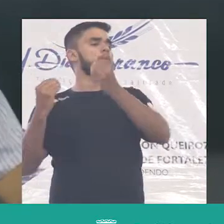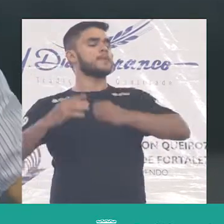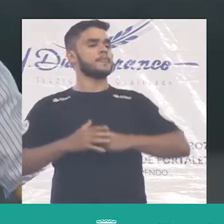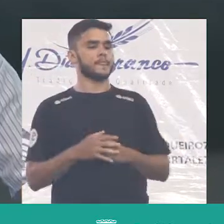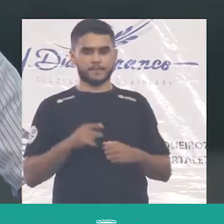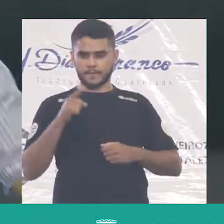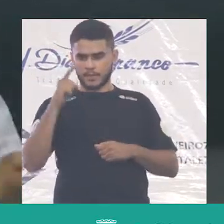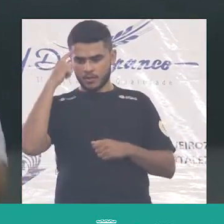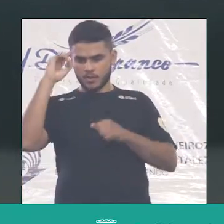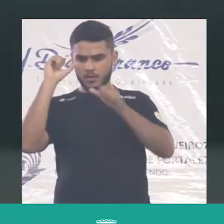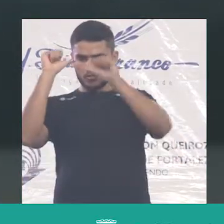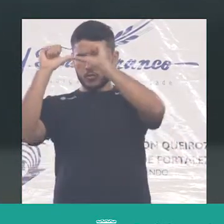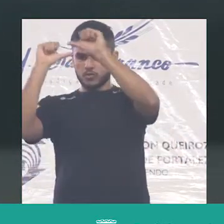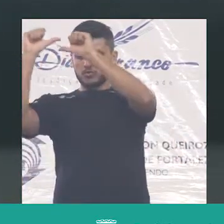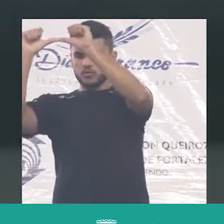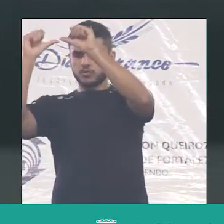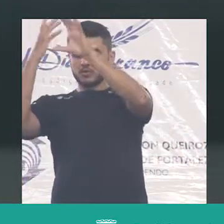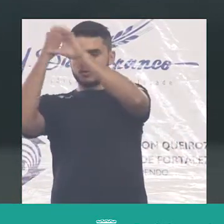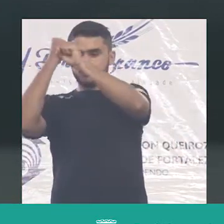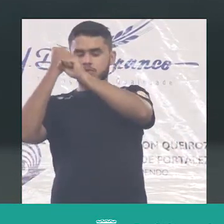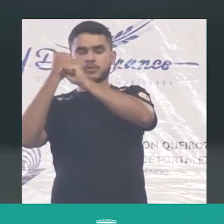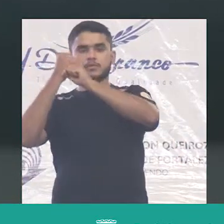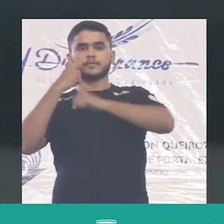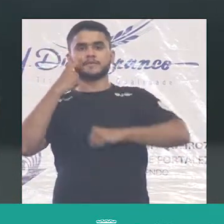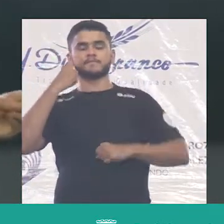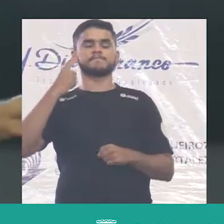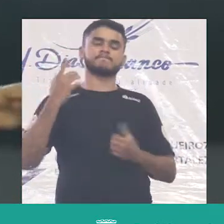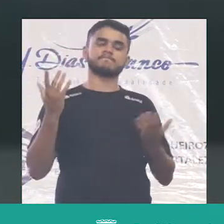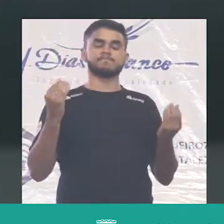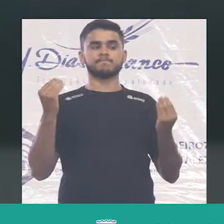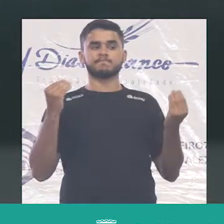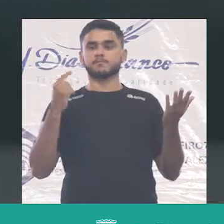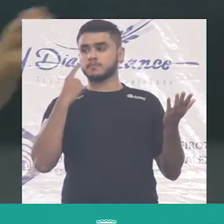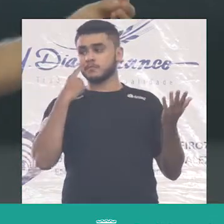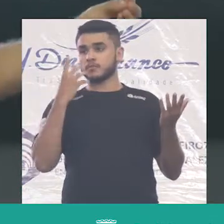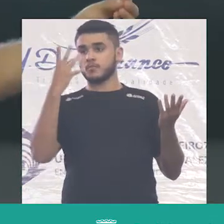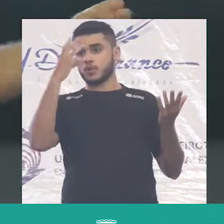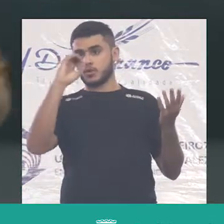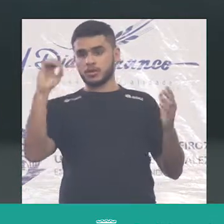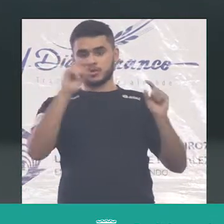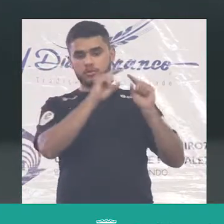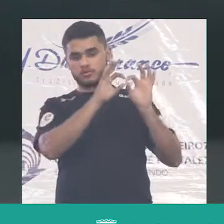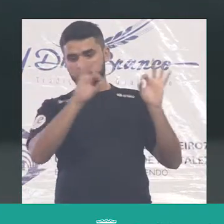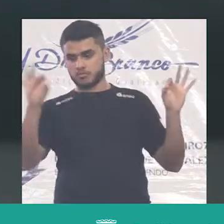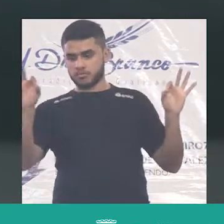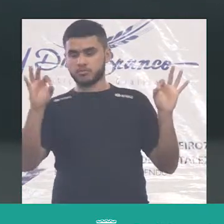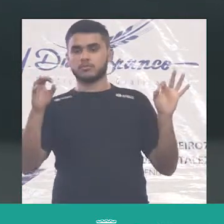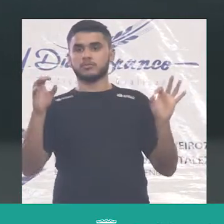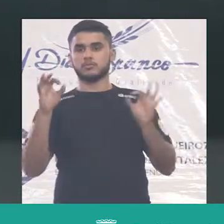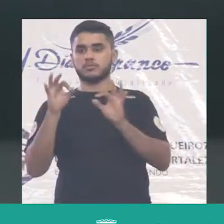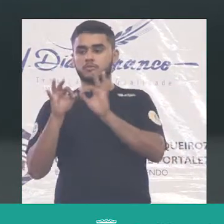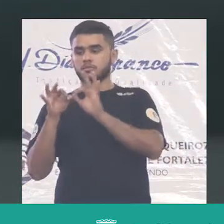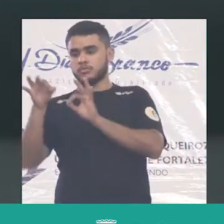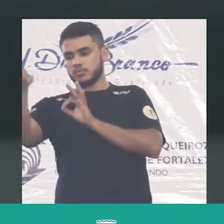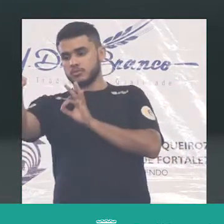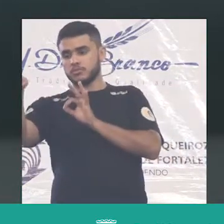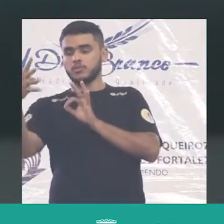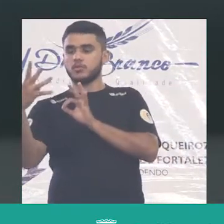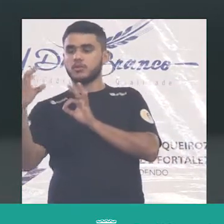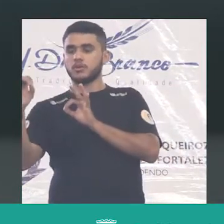Se o x está valendo 40, é porque o chão aqui tem 40 por